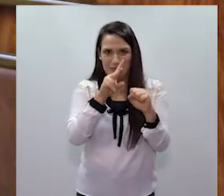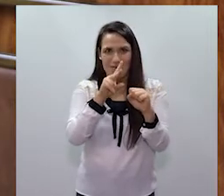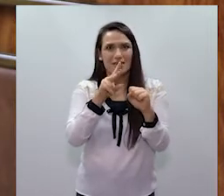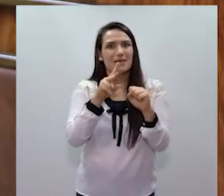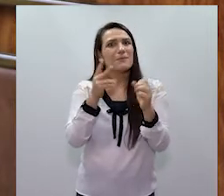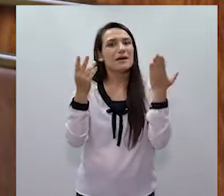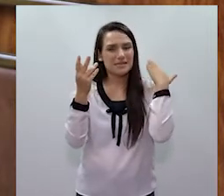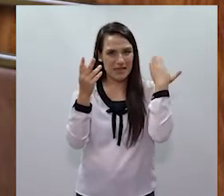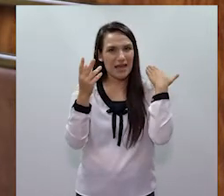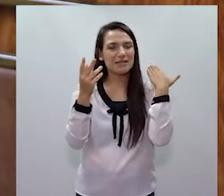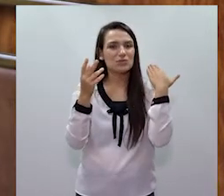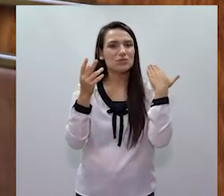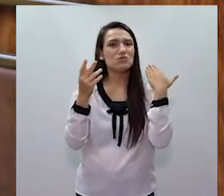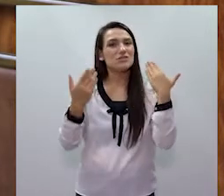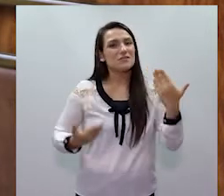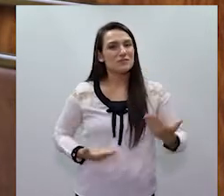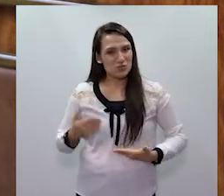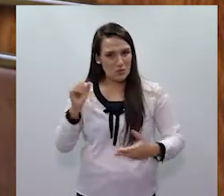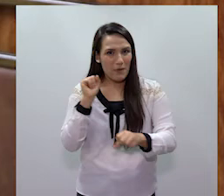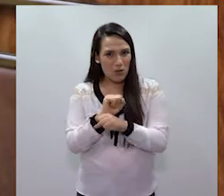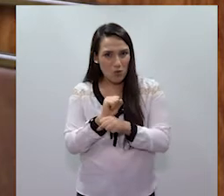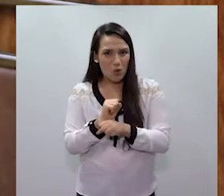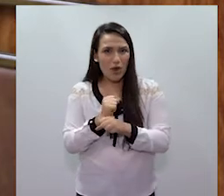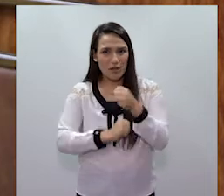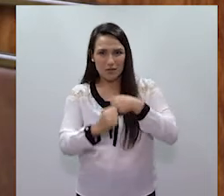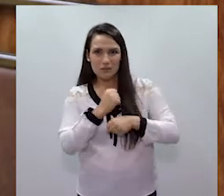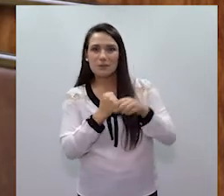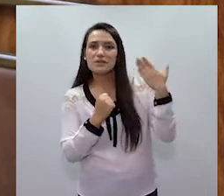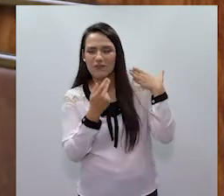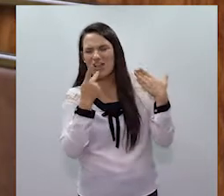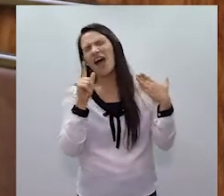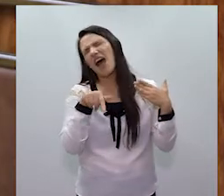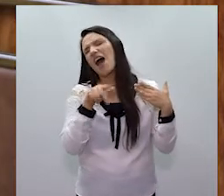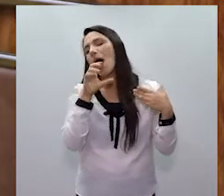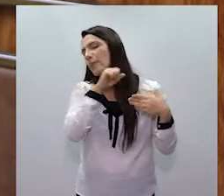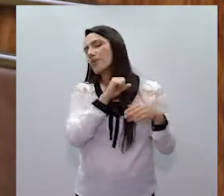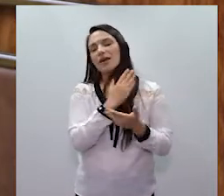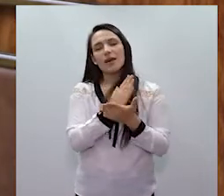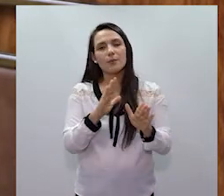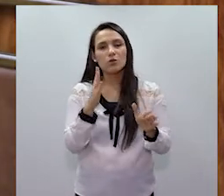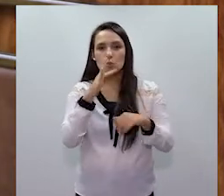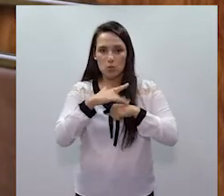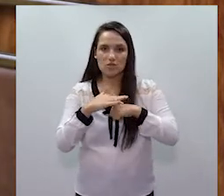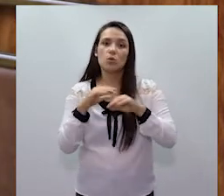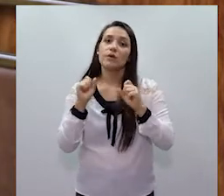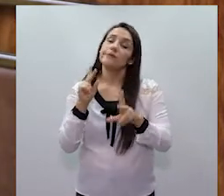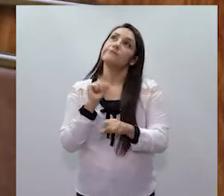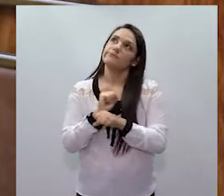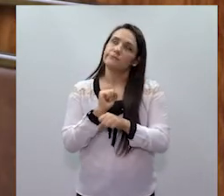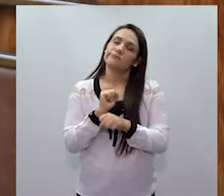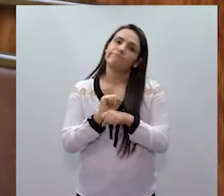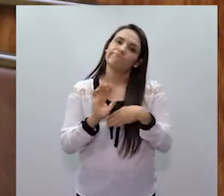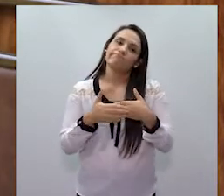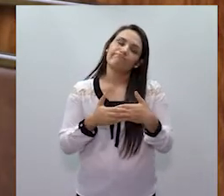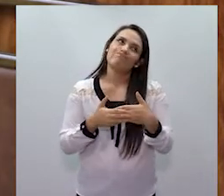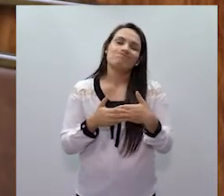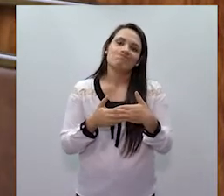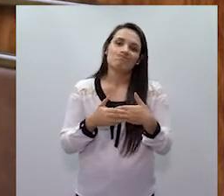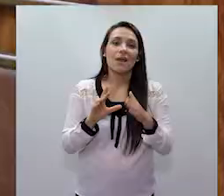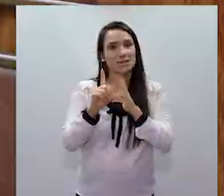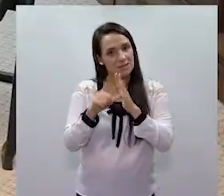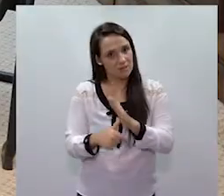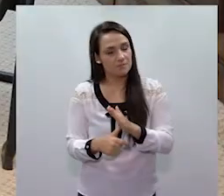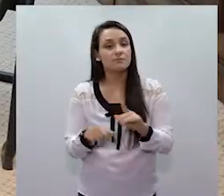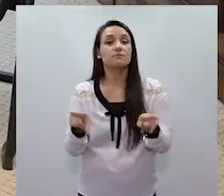ia durar muito pouco, os serviços acabaram ficando suspensos e a gente teve um atraso nessa etapa.